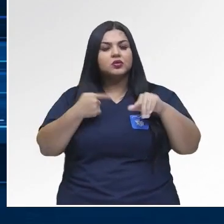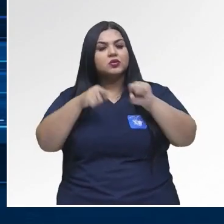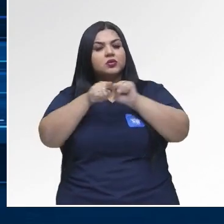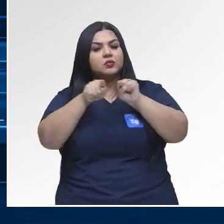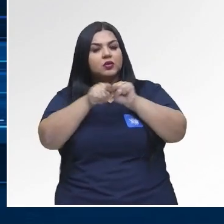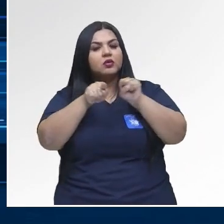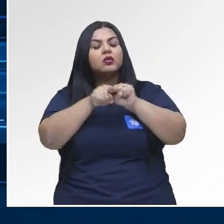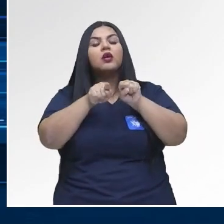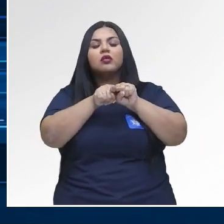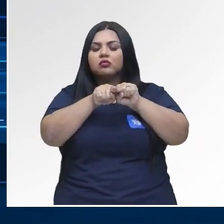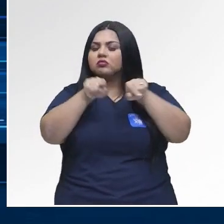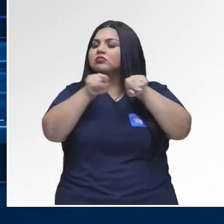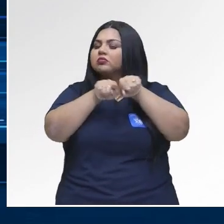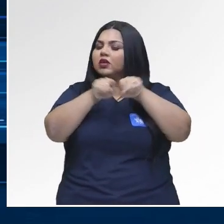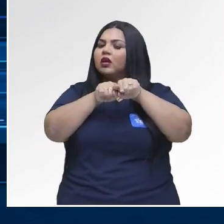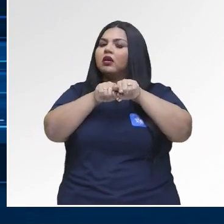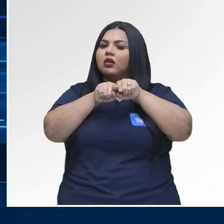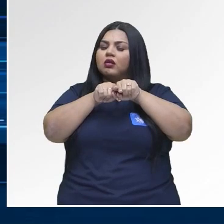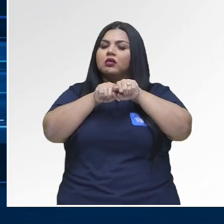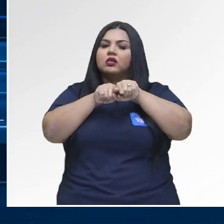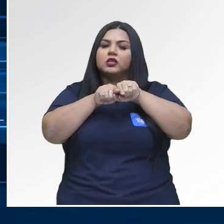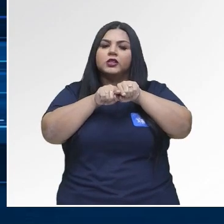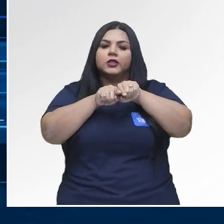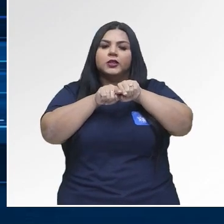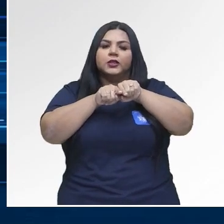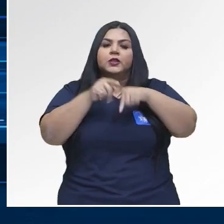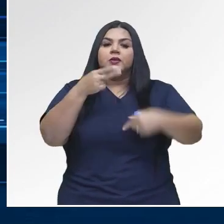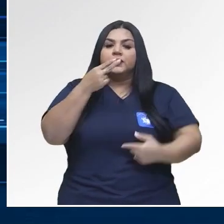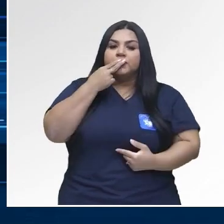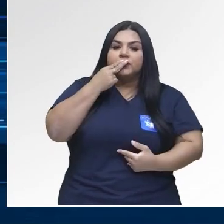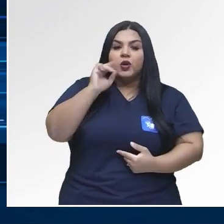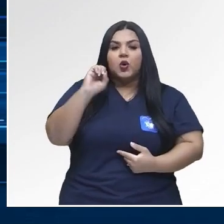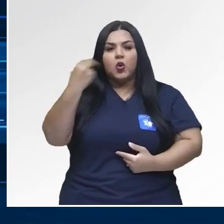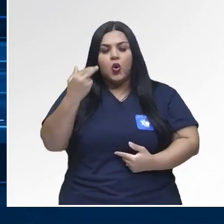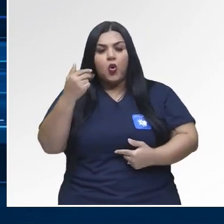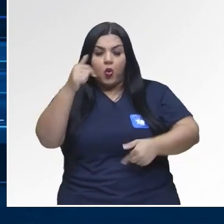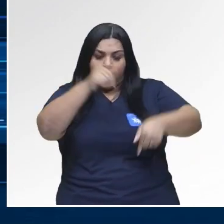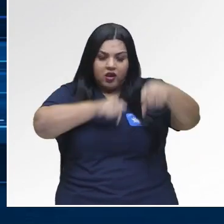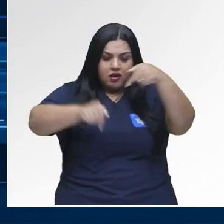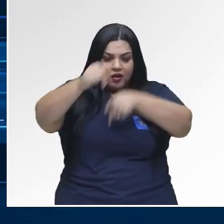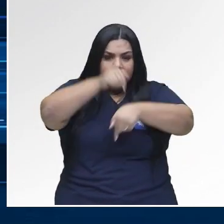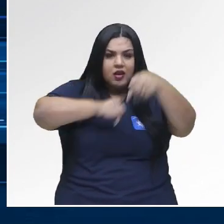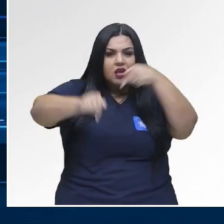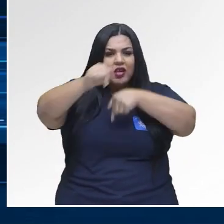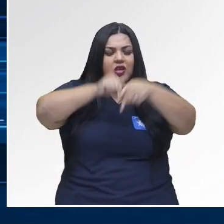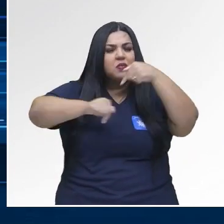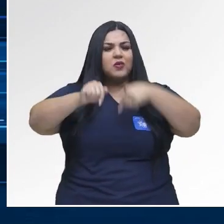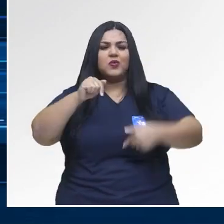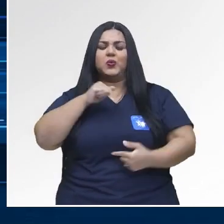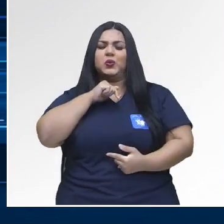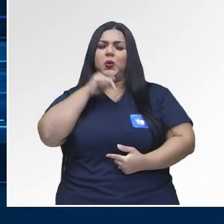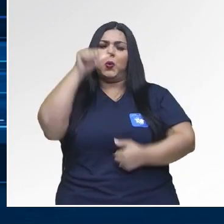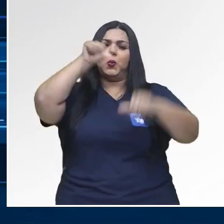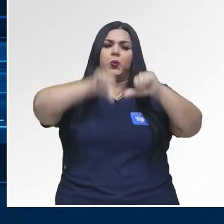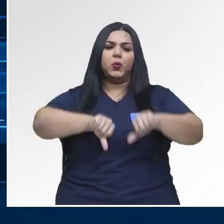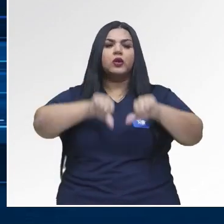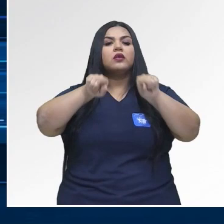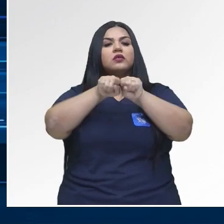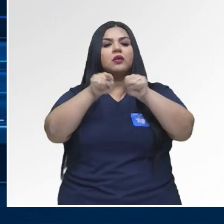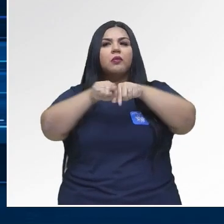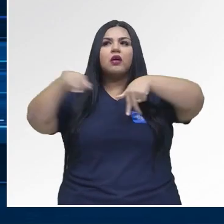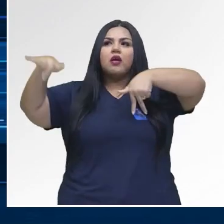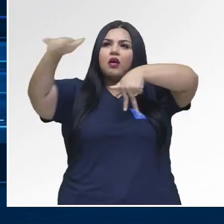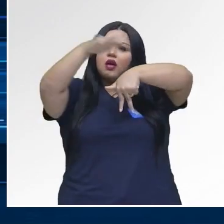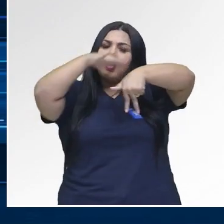por conta da exposição prolongada ao tabaco ou produtos químicos tóxicos e também a poluição do ar, né? Então, aqui a gente